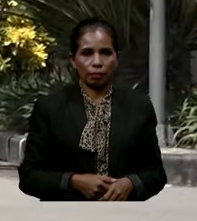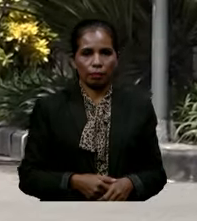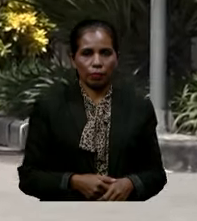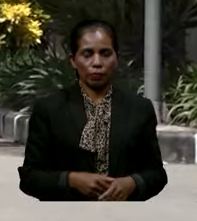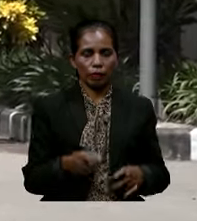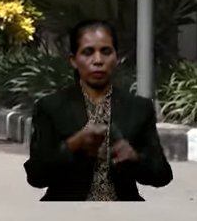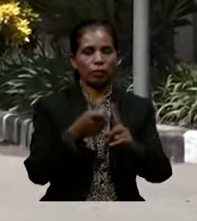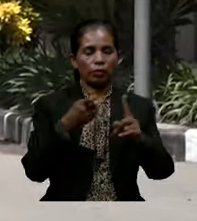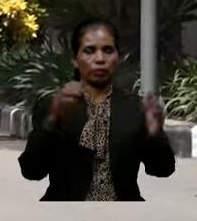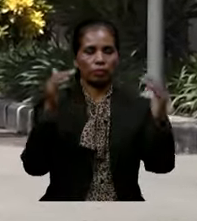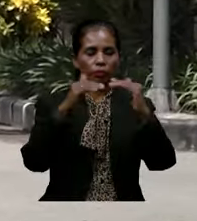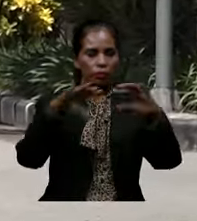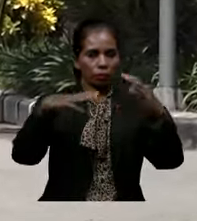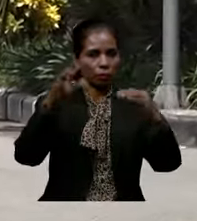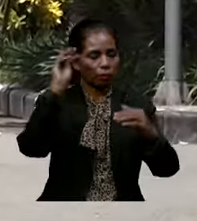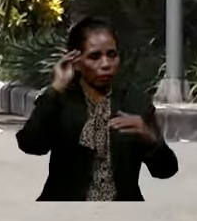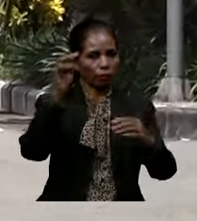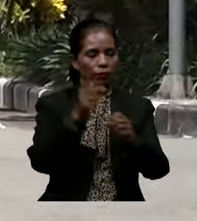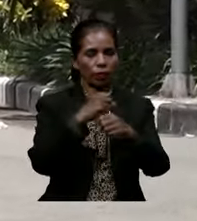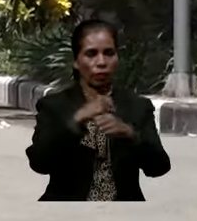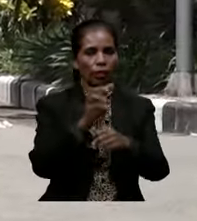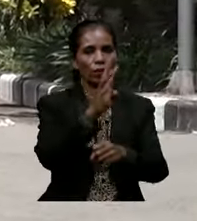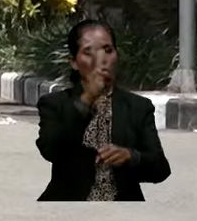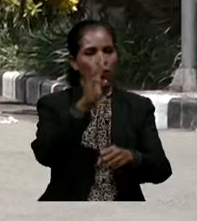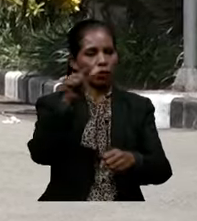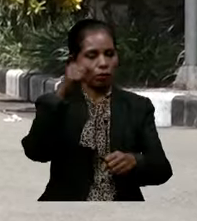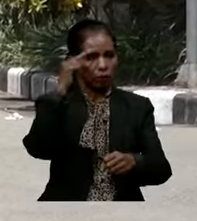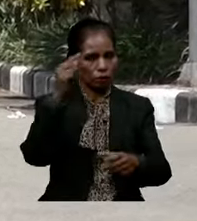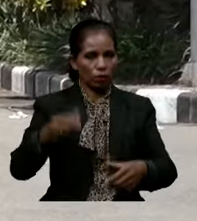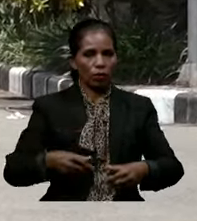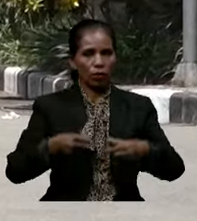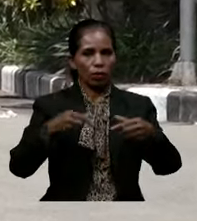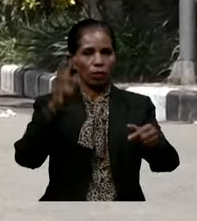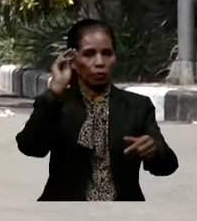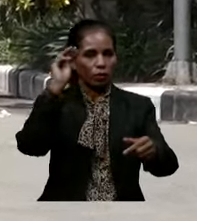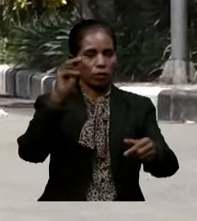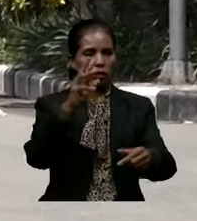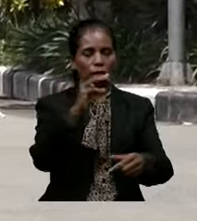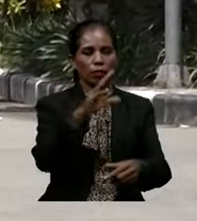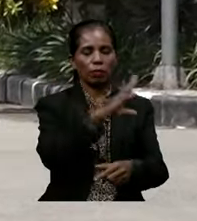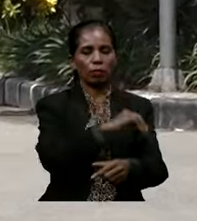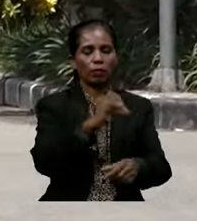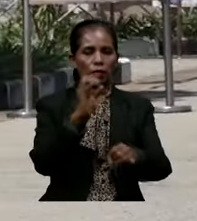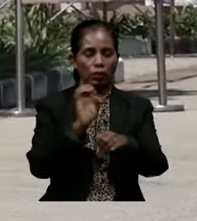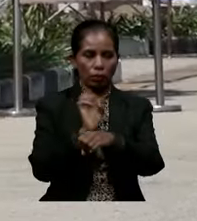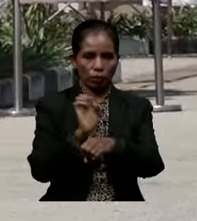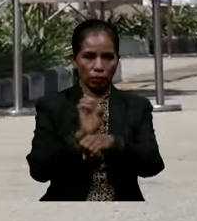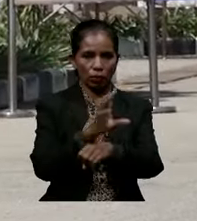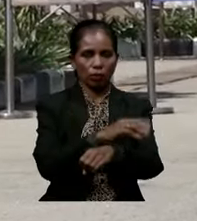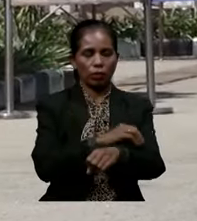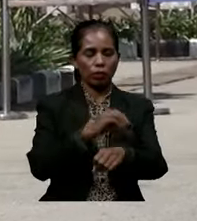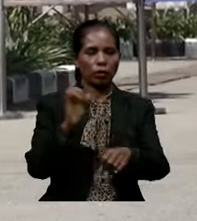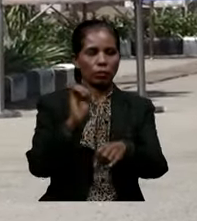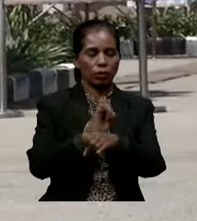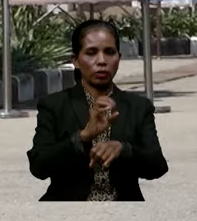Liu Husi reunião com o Conselho Ministro na Bialau e a quarta, né? Governo foi ordem para o Ministro coordenar assuntos econômicos no Ministro